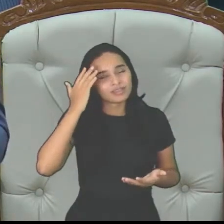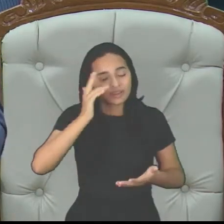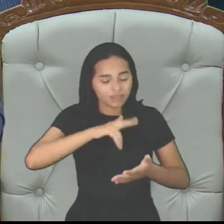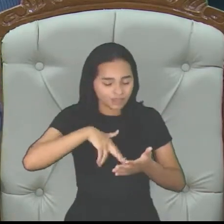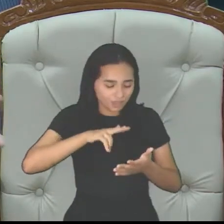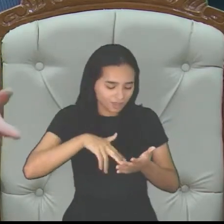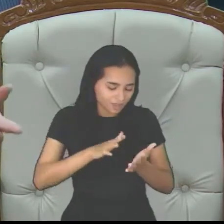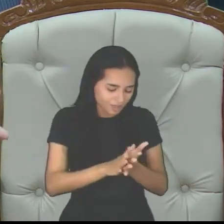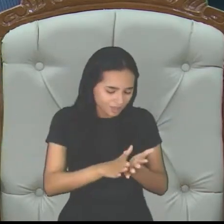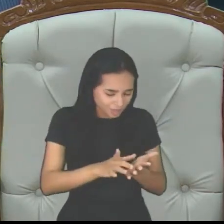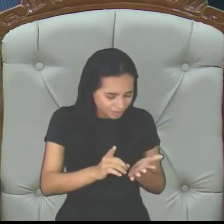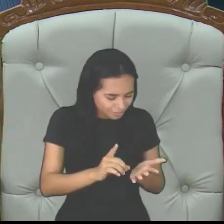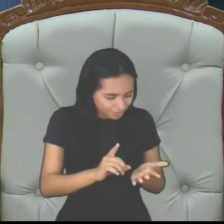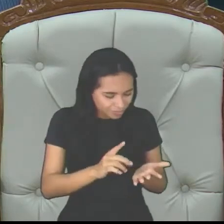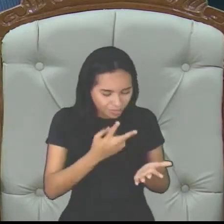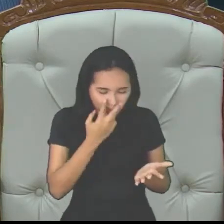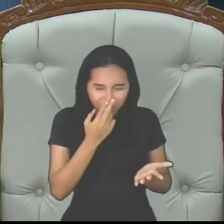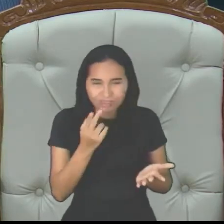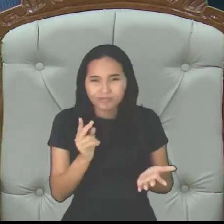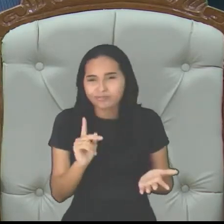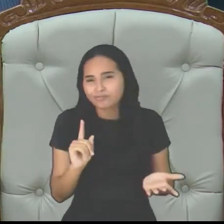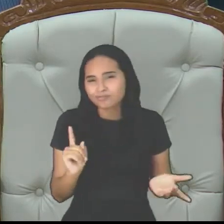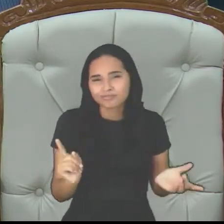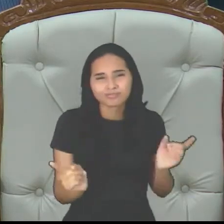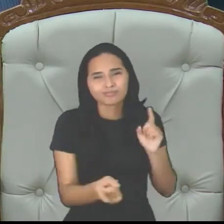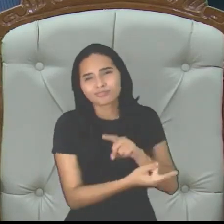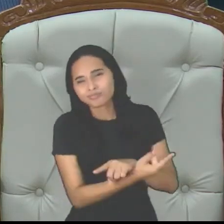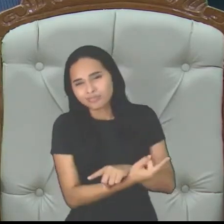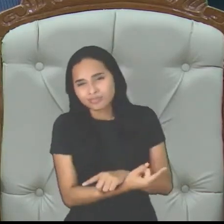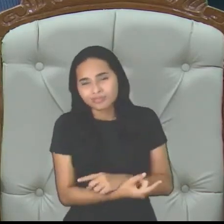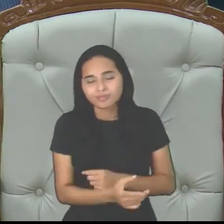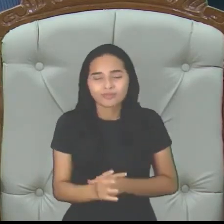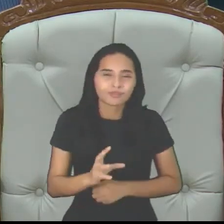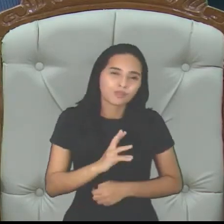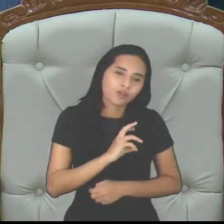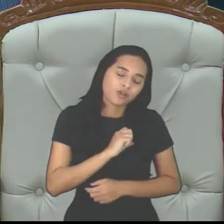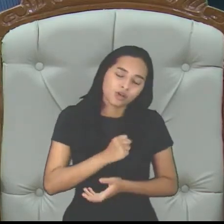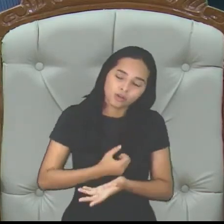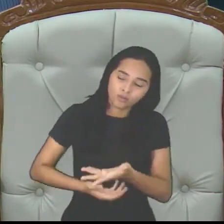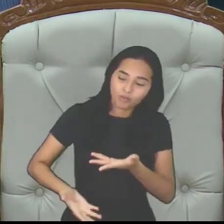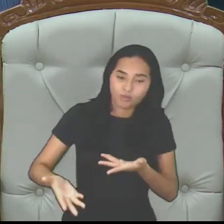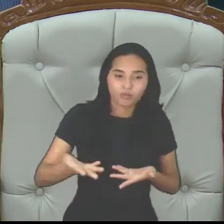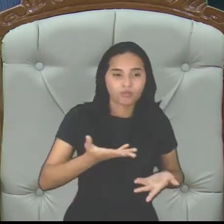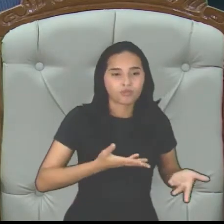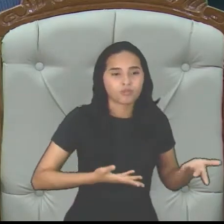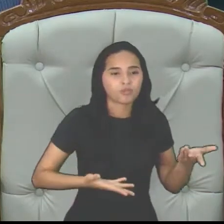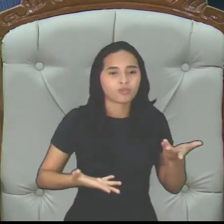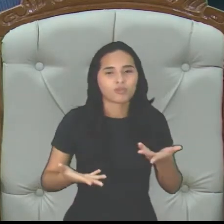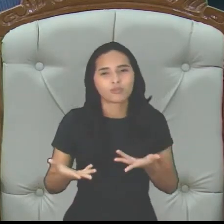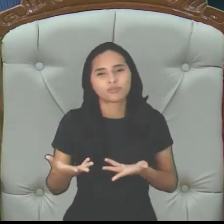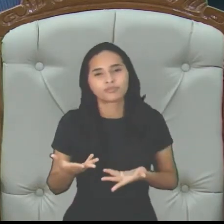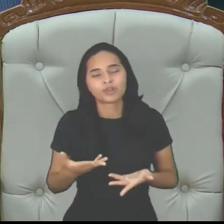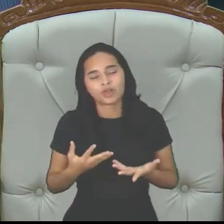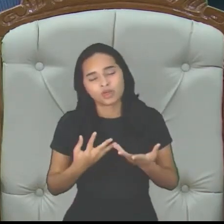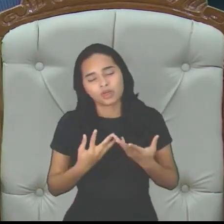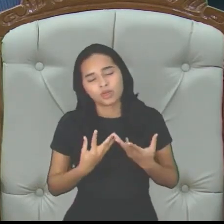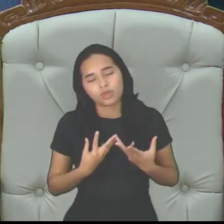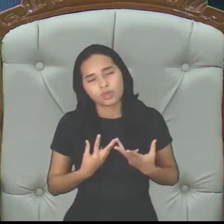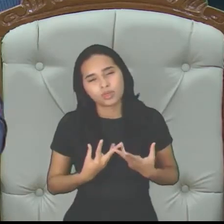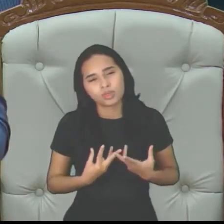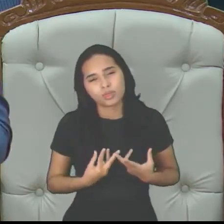ao contrário, irmãos. O amor fraternal vai se